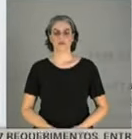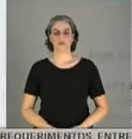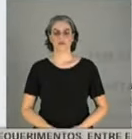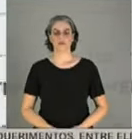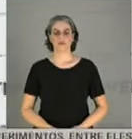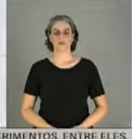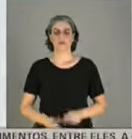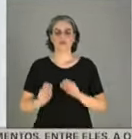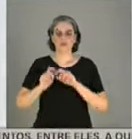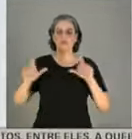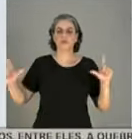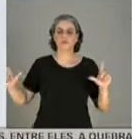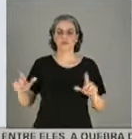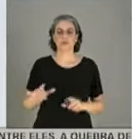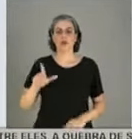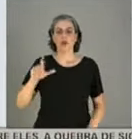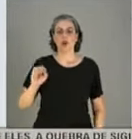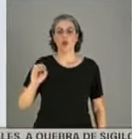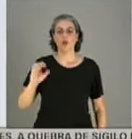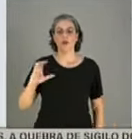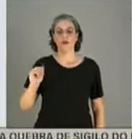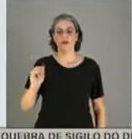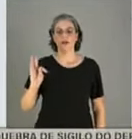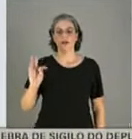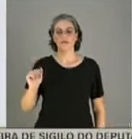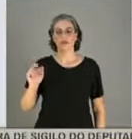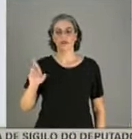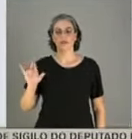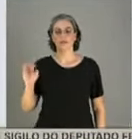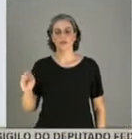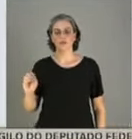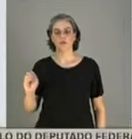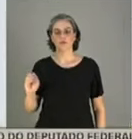Vamos aproximar aí, locatários. Isso, está ótimo, Ayana. Obrigado.